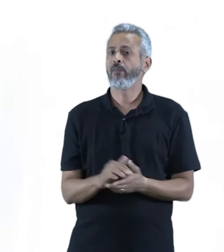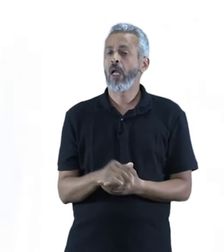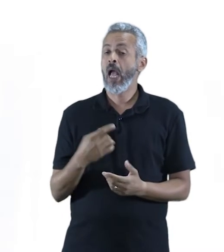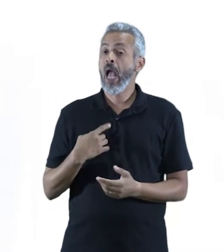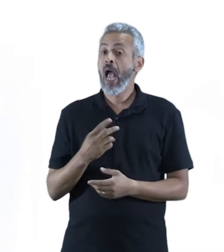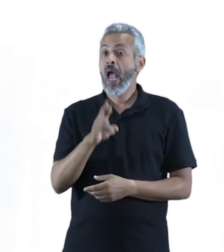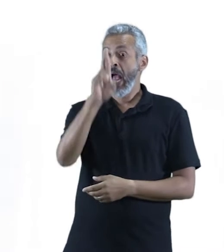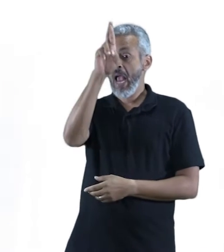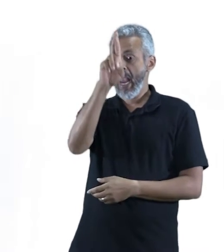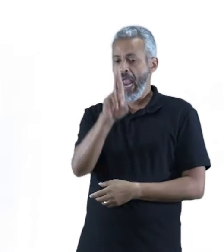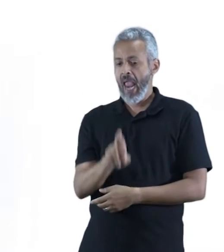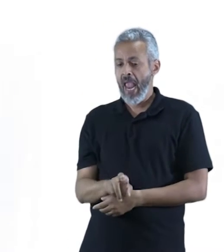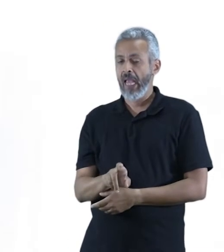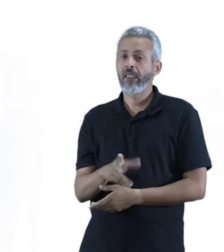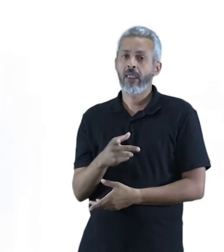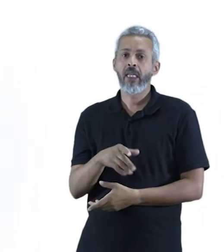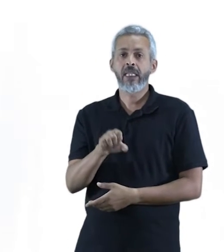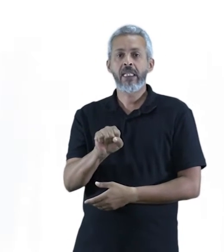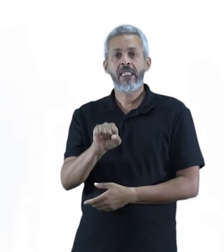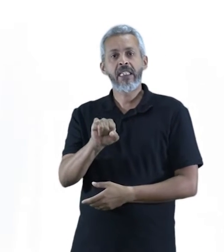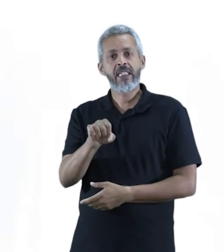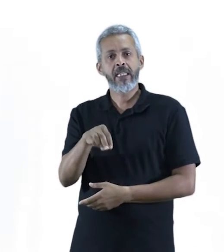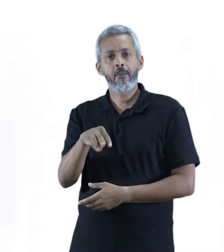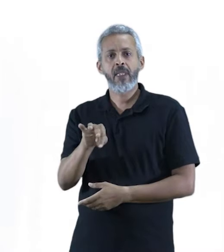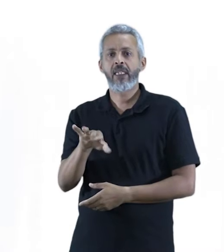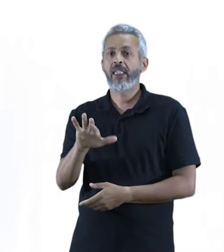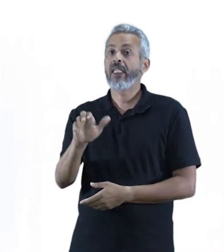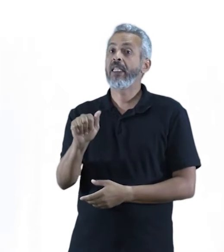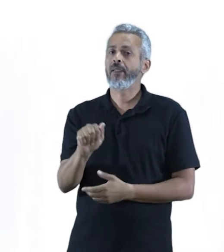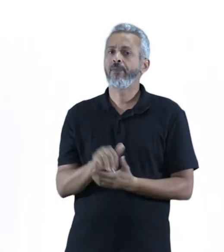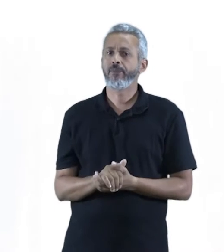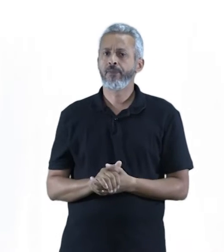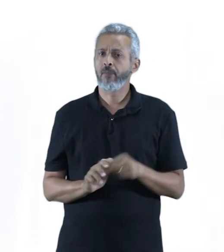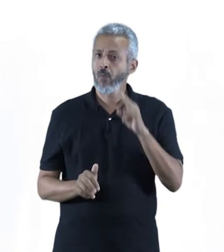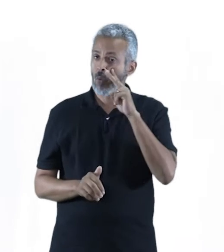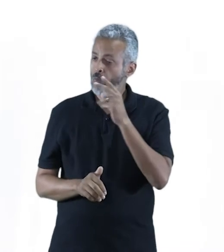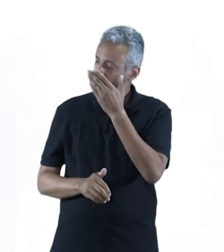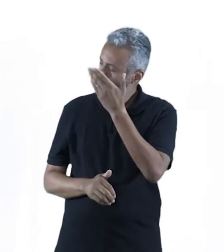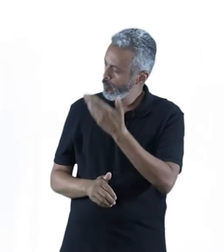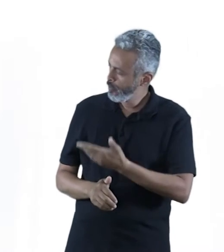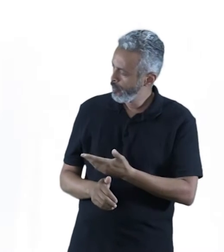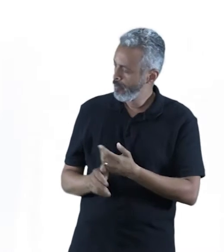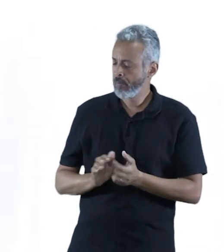reta R é o eixo de simetria. Vamos ver na figura.